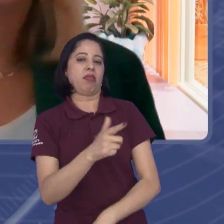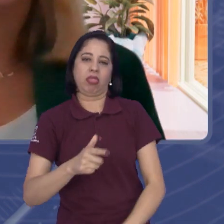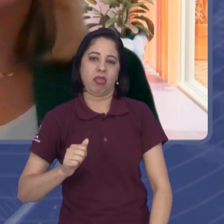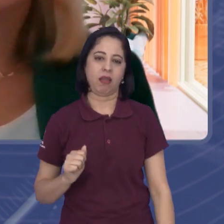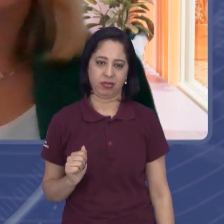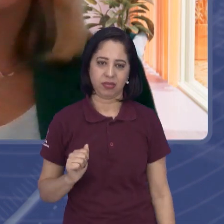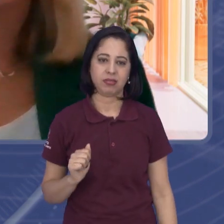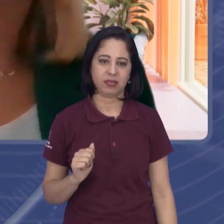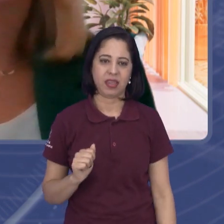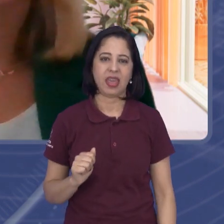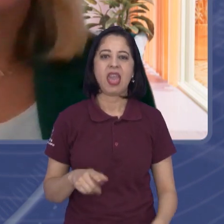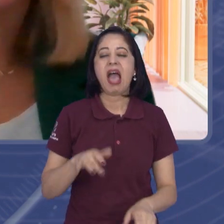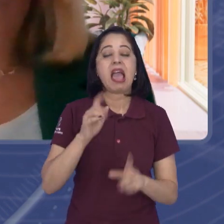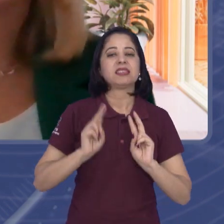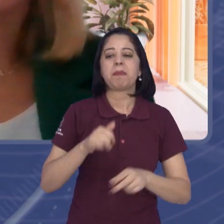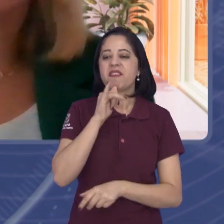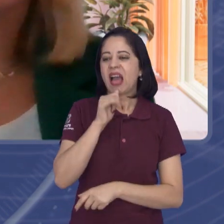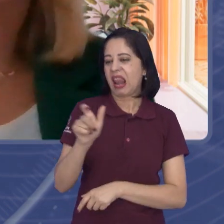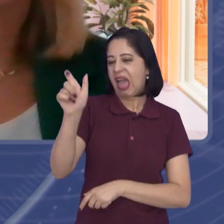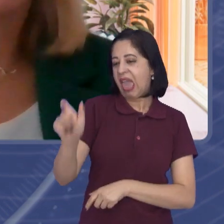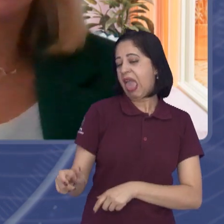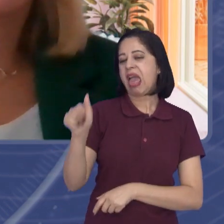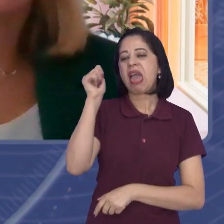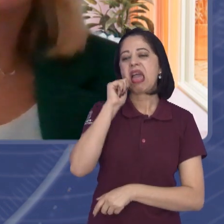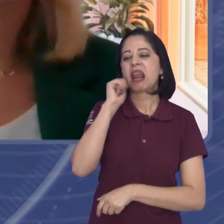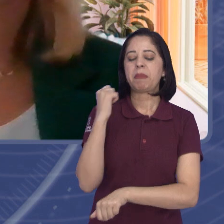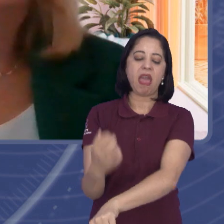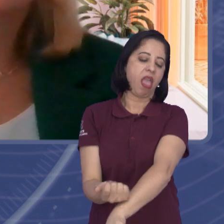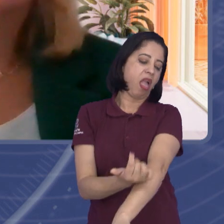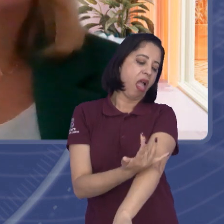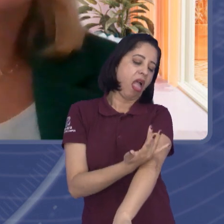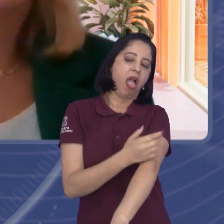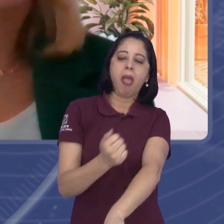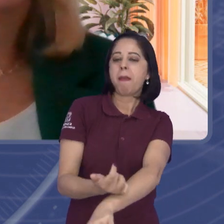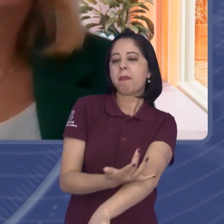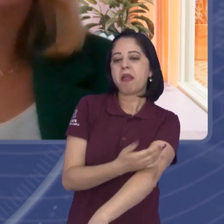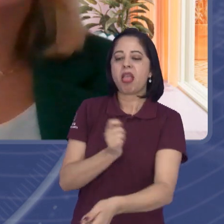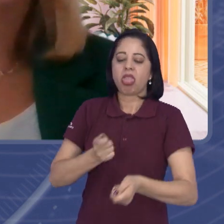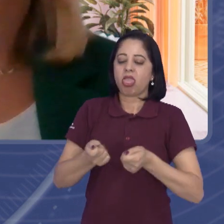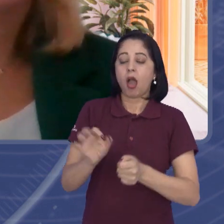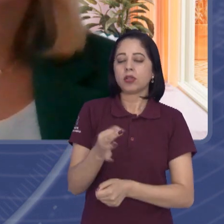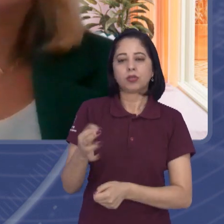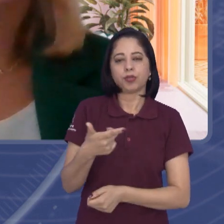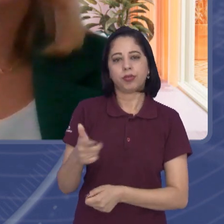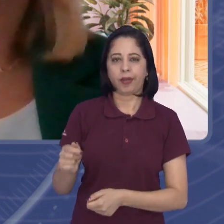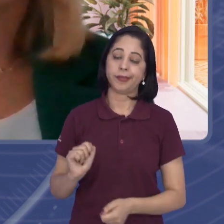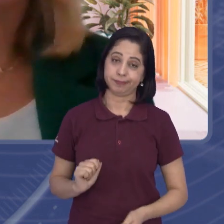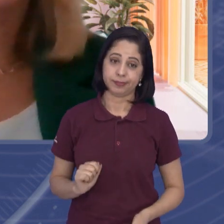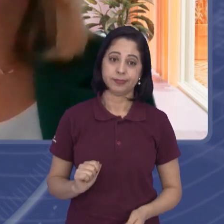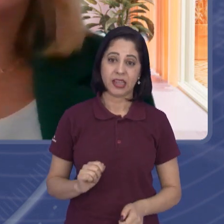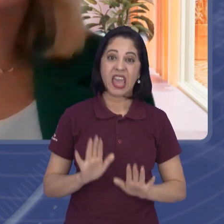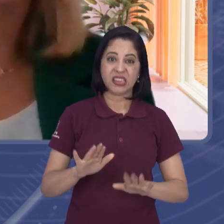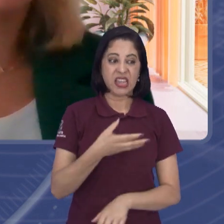menos estabilidade emocional, né? Ainda tem isso que, infelizmente, muitas pessoas acabam se aproveitando dessas situações, né,